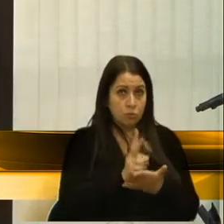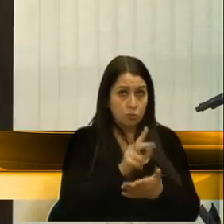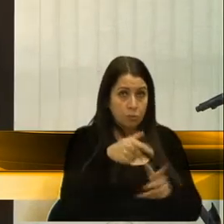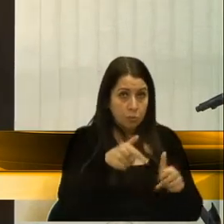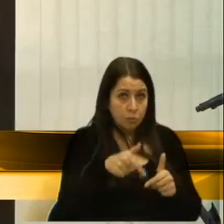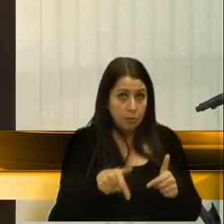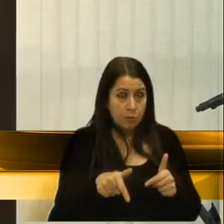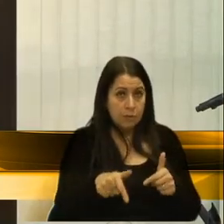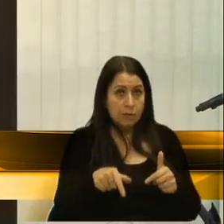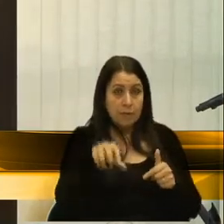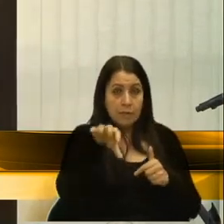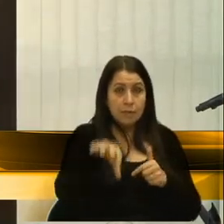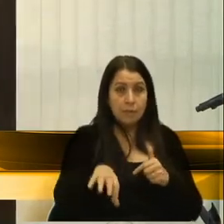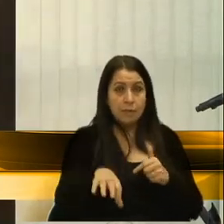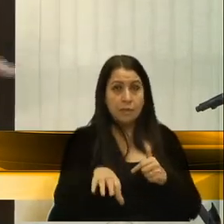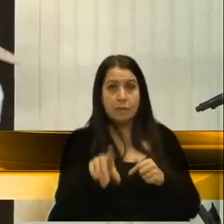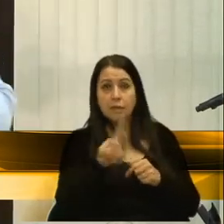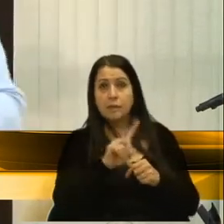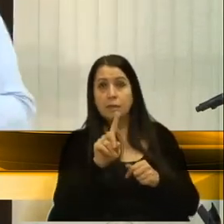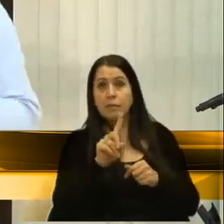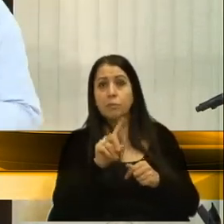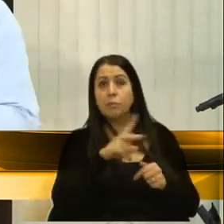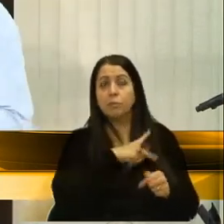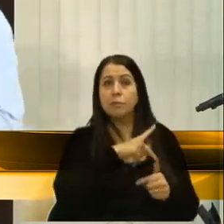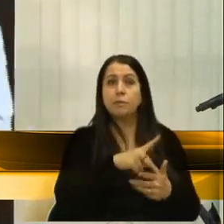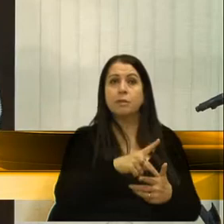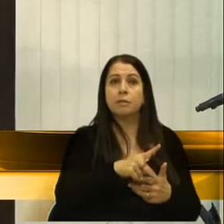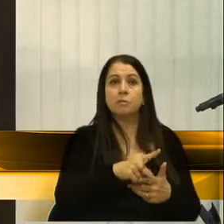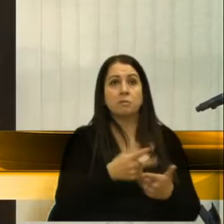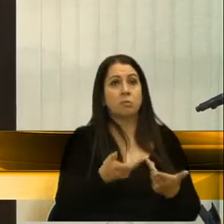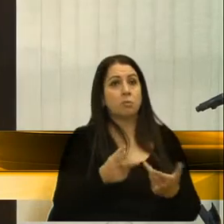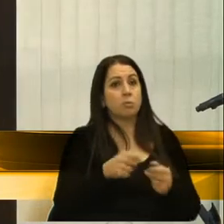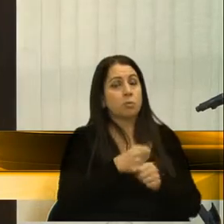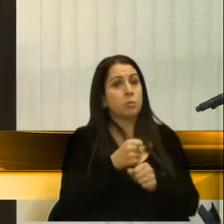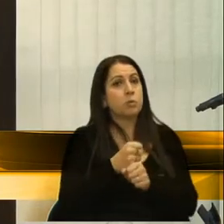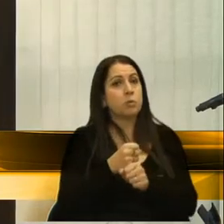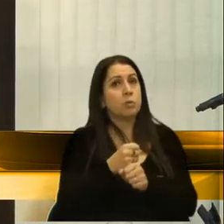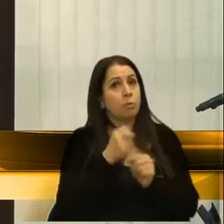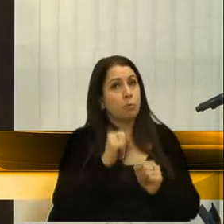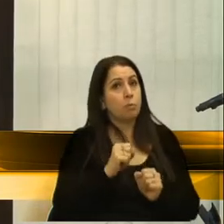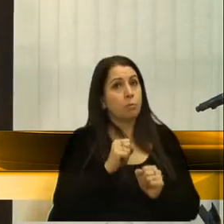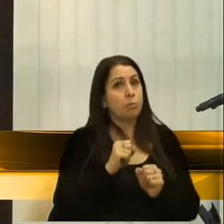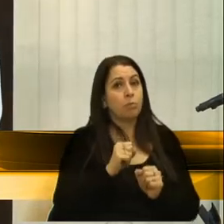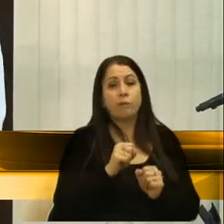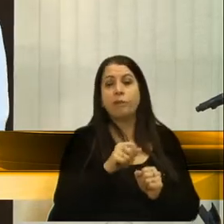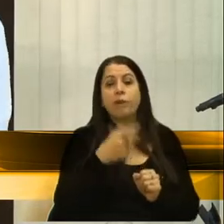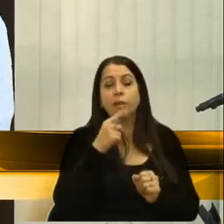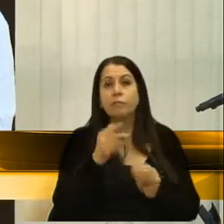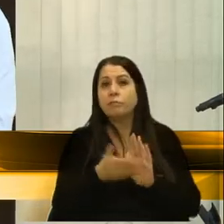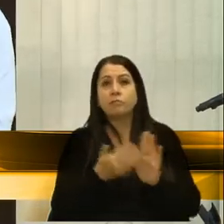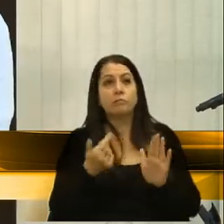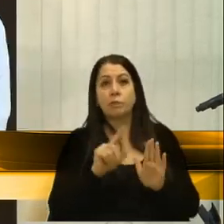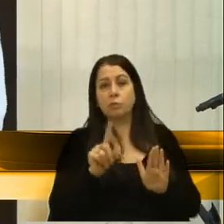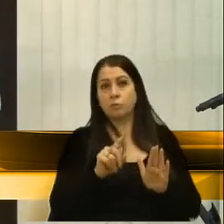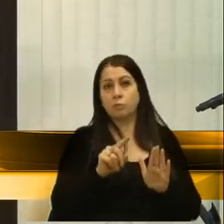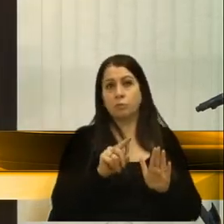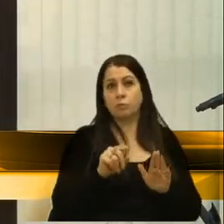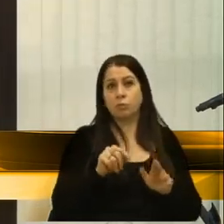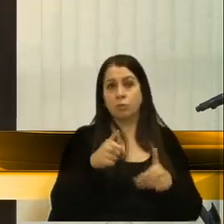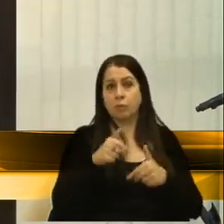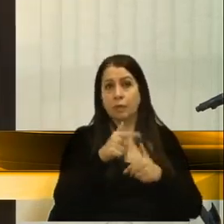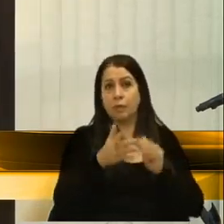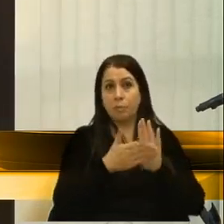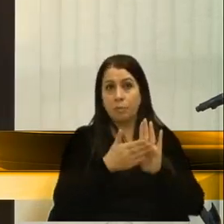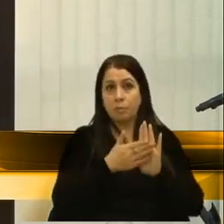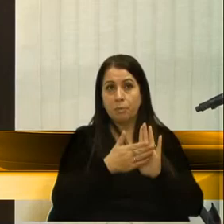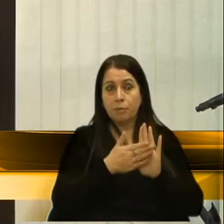trabalhando naquele setor e nenhum presidente, pelo menos por alguns anos, vai invalidar o serviço taquigráfico. O que nós estamos propondo é